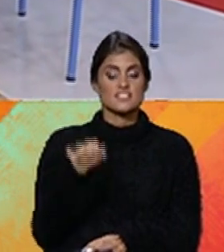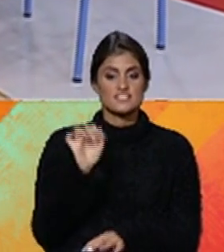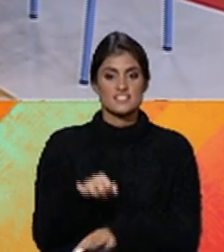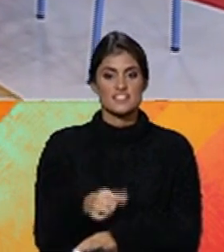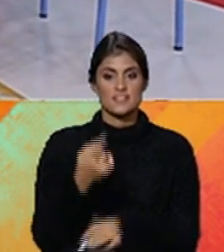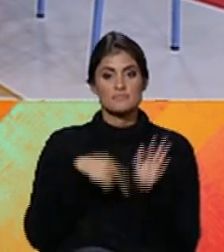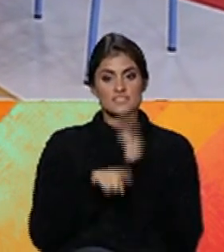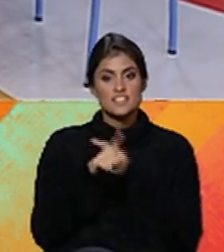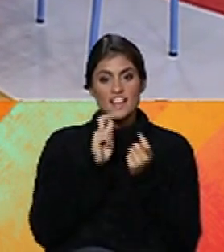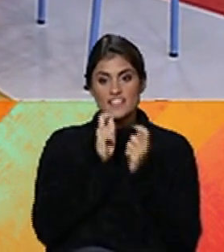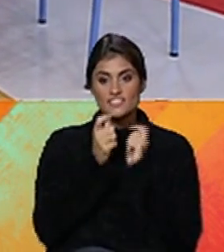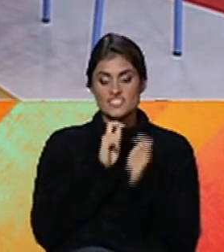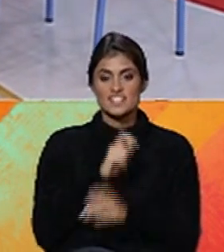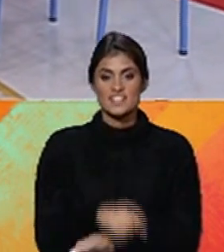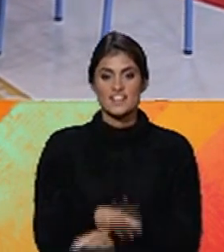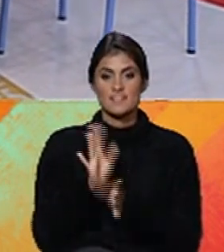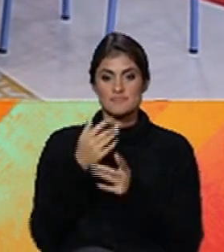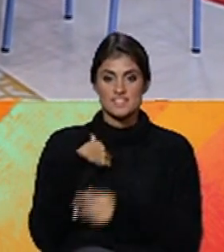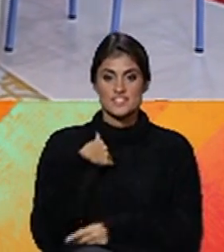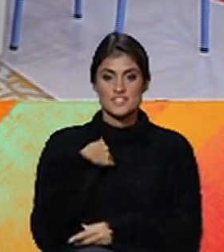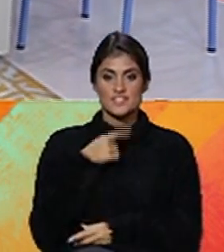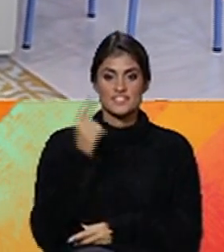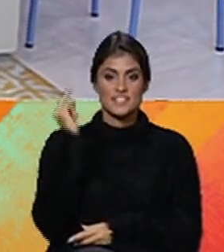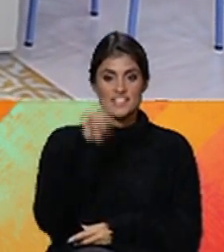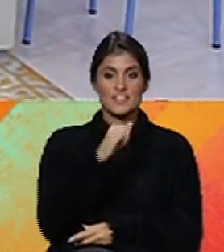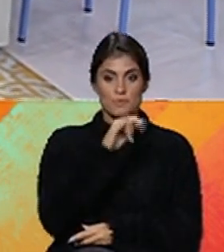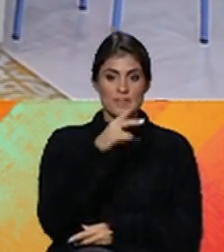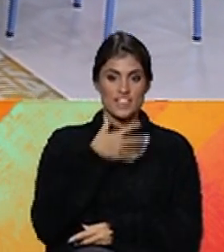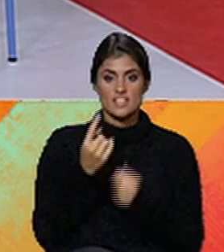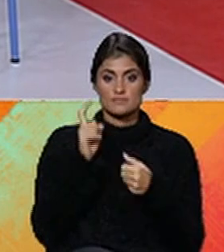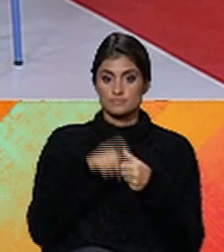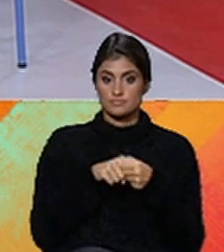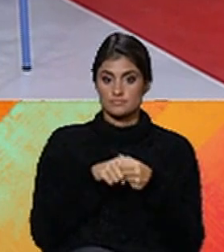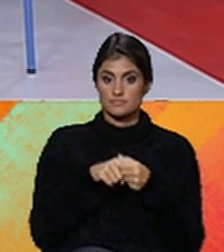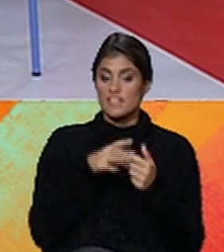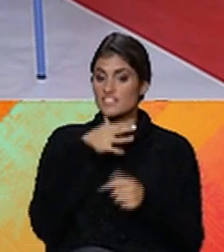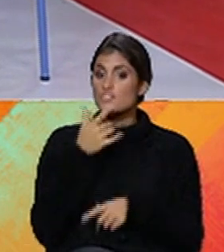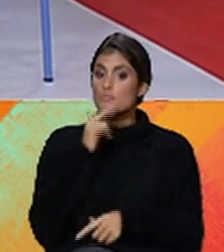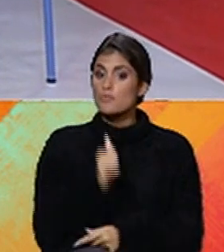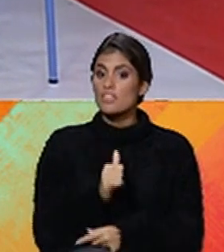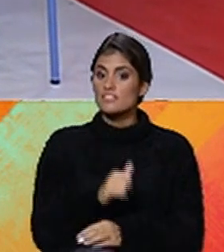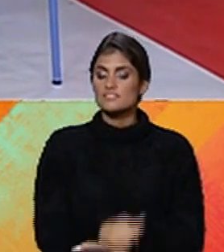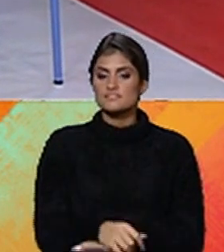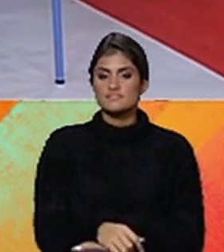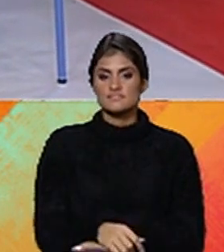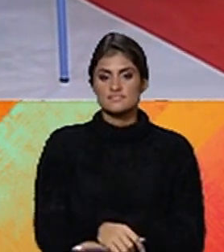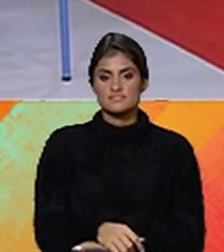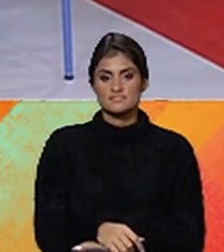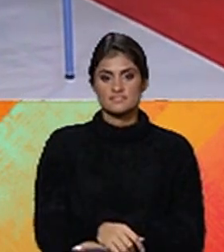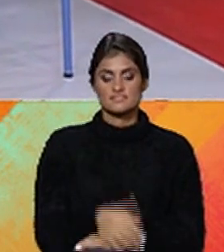Nós temos que ir lá fazer reportagem. Temos que ir lá mandar o Edvor. Pois é. Vai dizer que não pode ir? Certeza